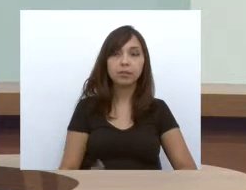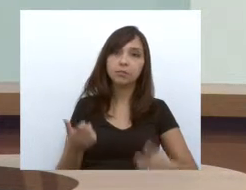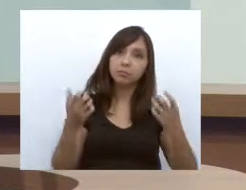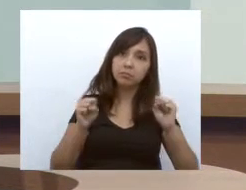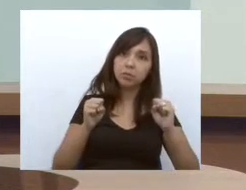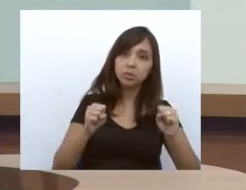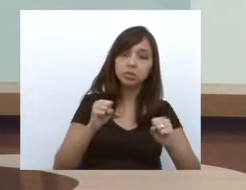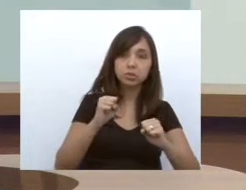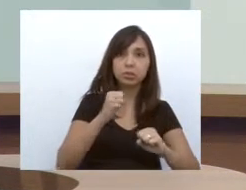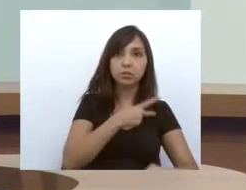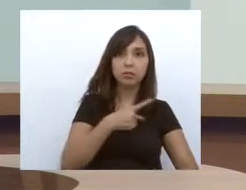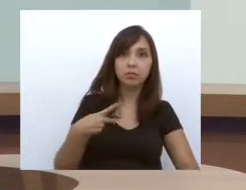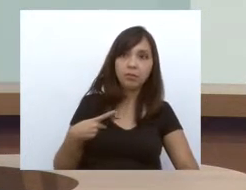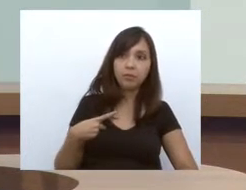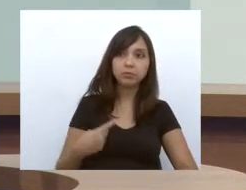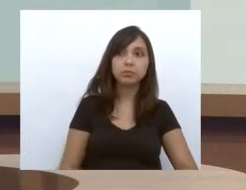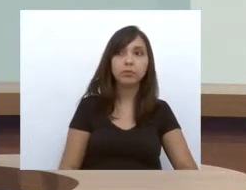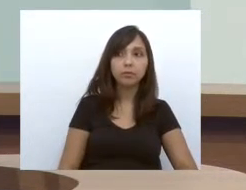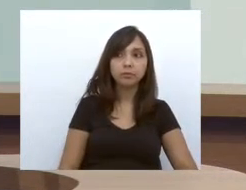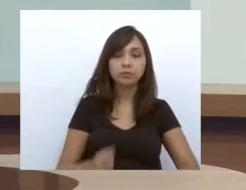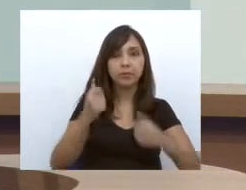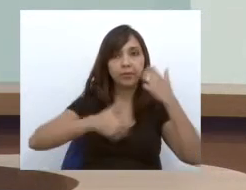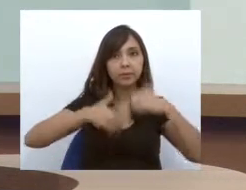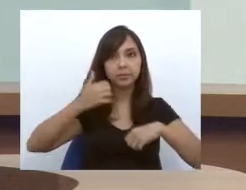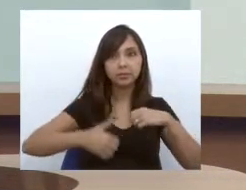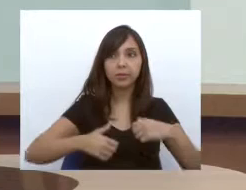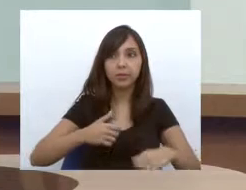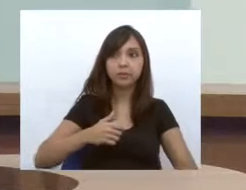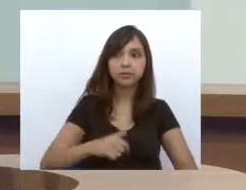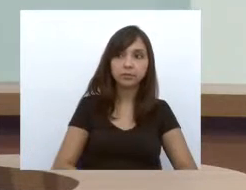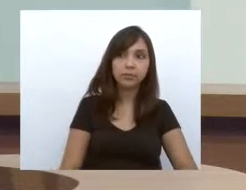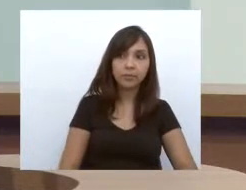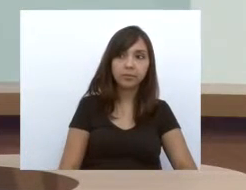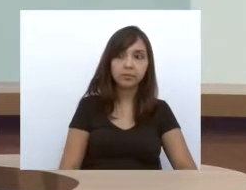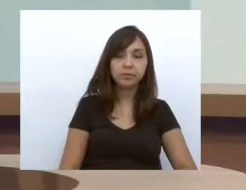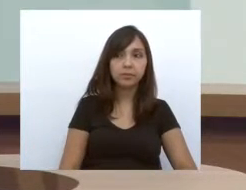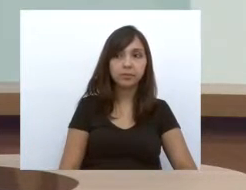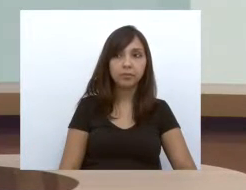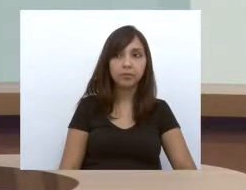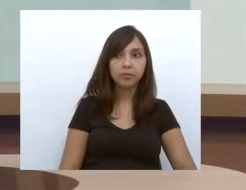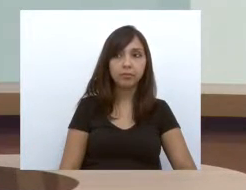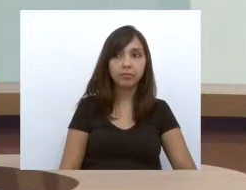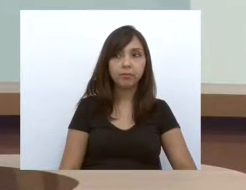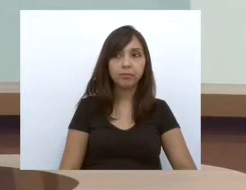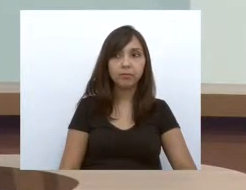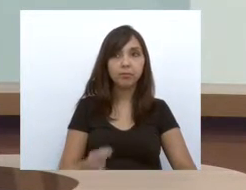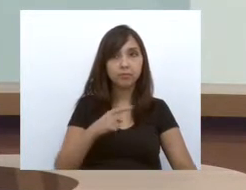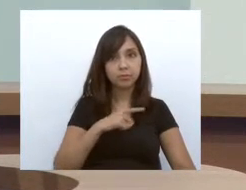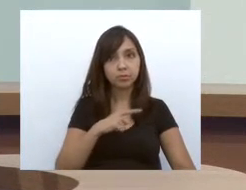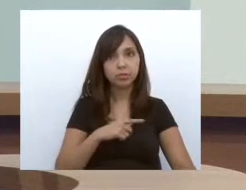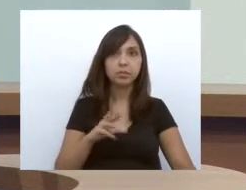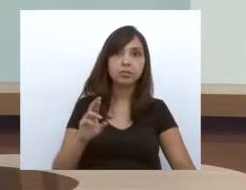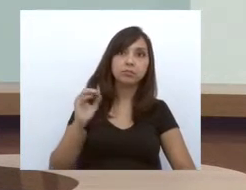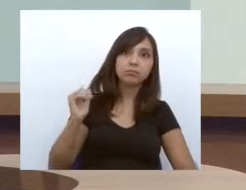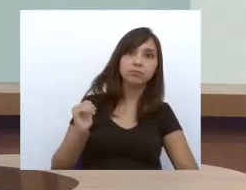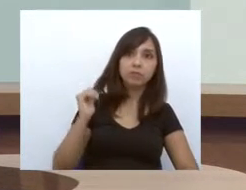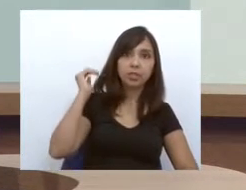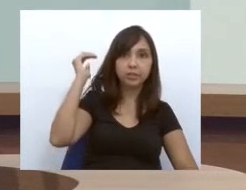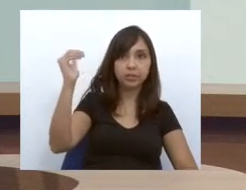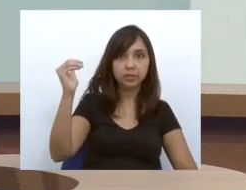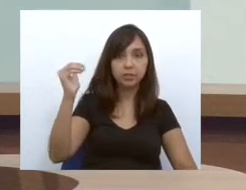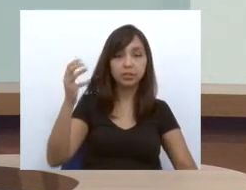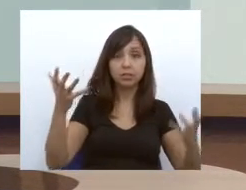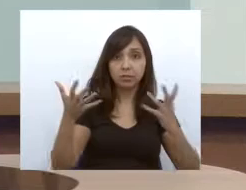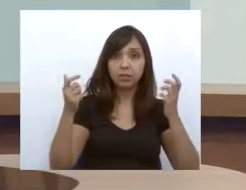vereador. Para concluir, dizendo que aquele precedente é porque ali estava uma autoridade. Então